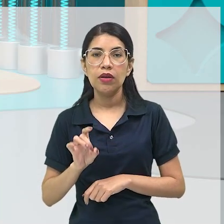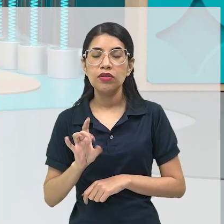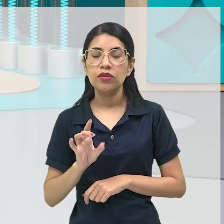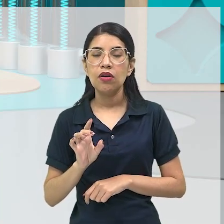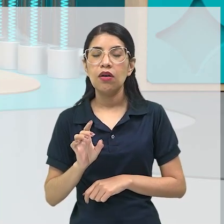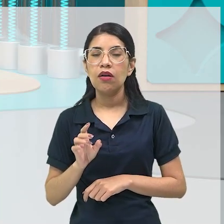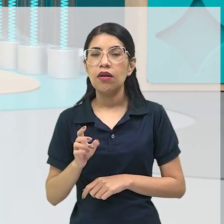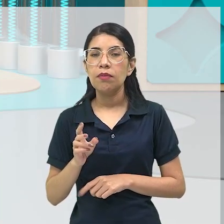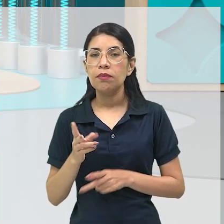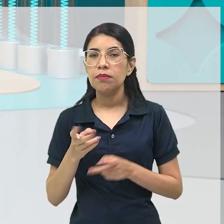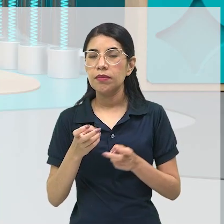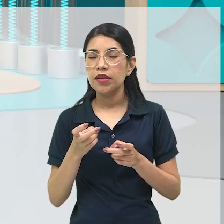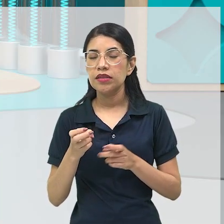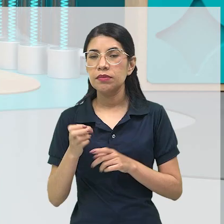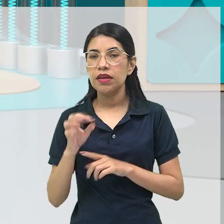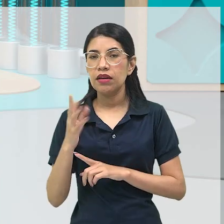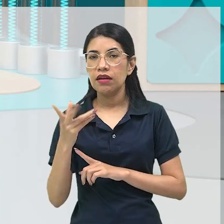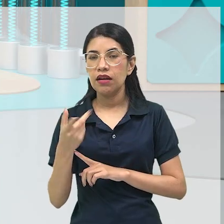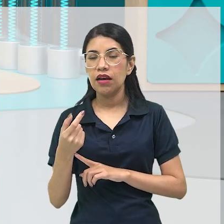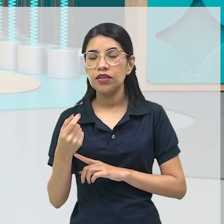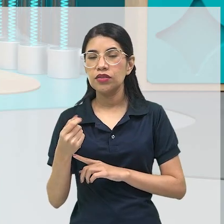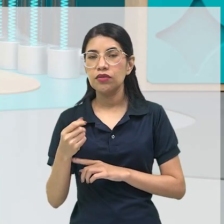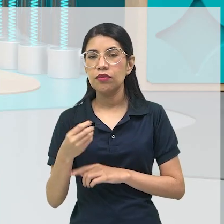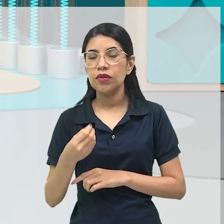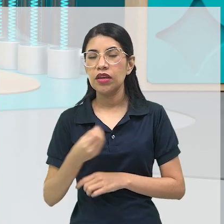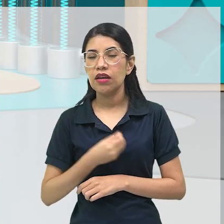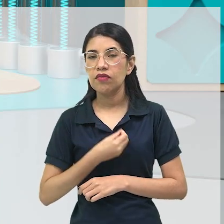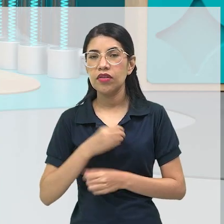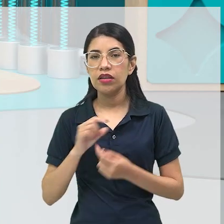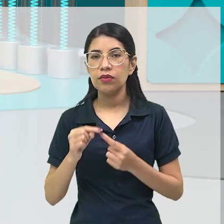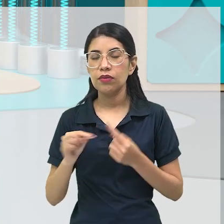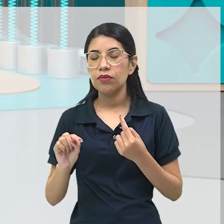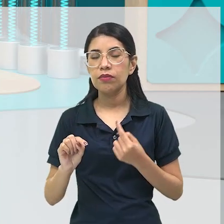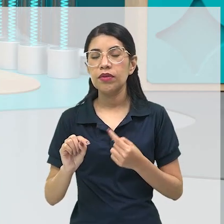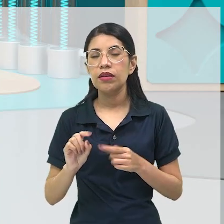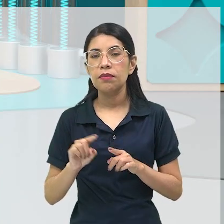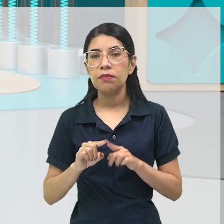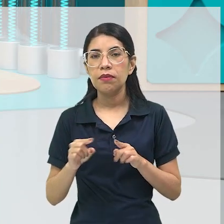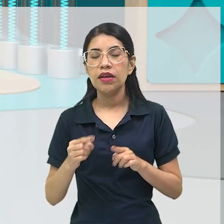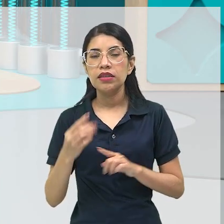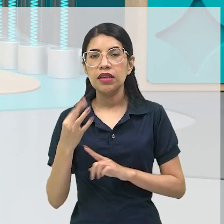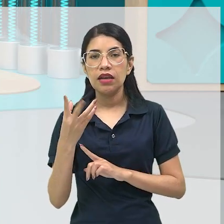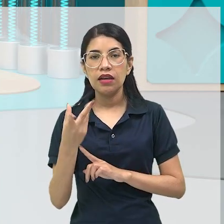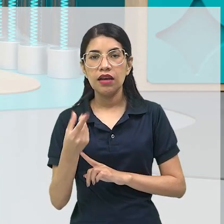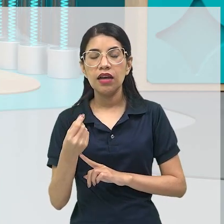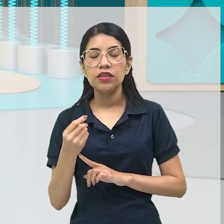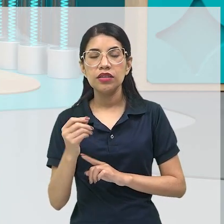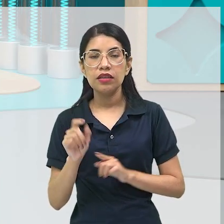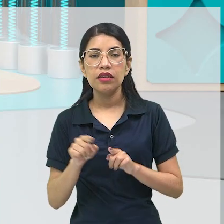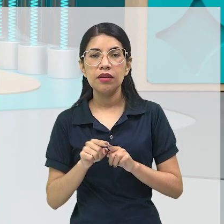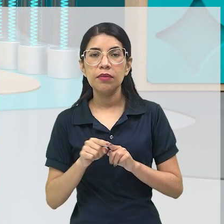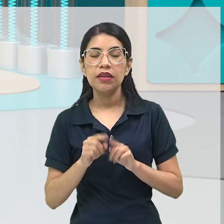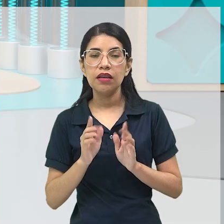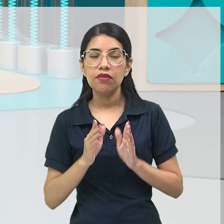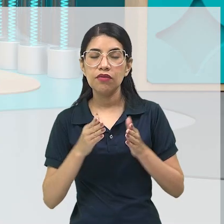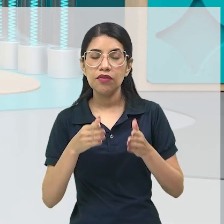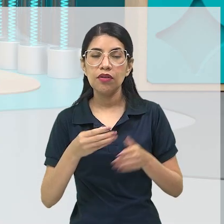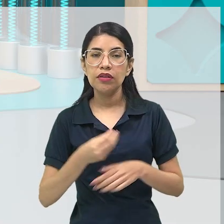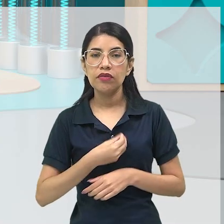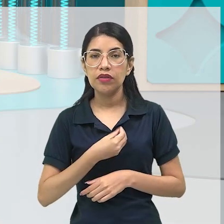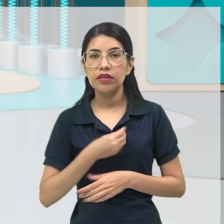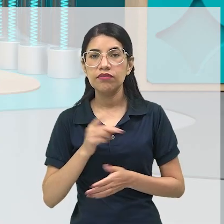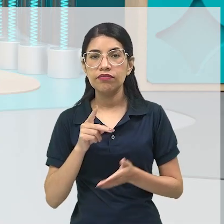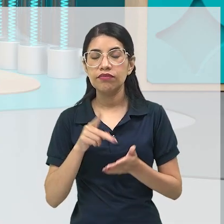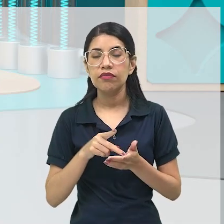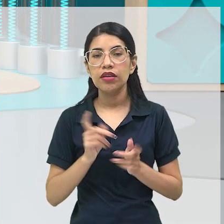arte distante da minha realidade, é enxergar que a arte ela está em prol da minha realidade, que eu